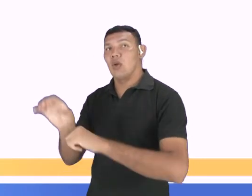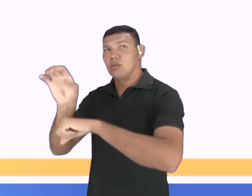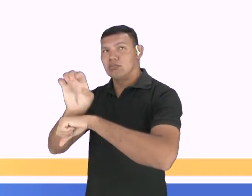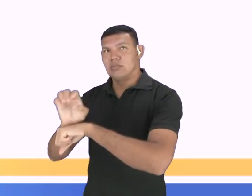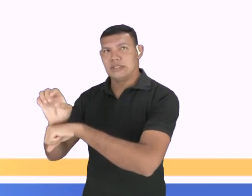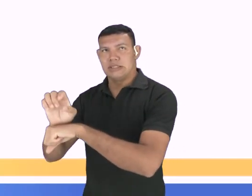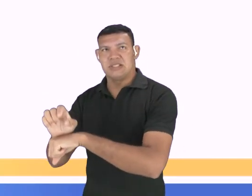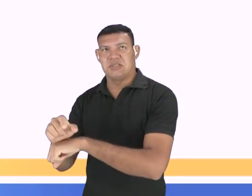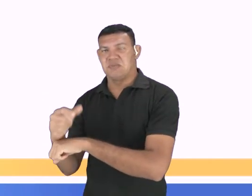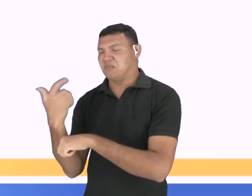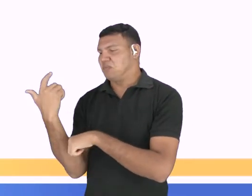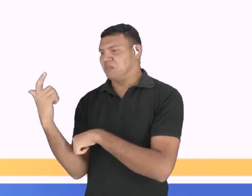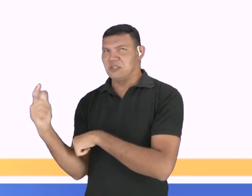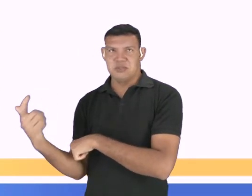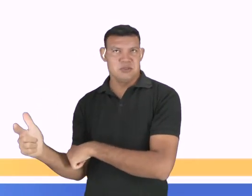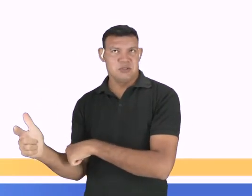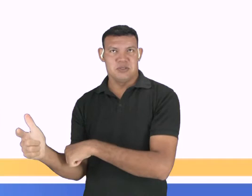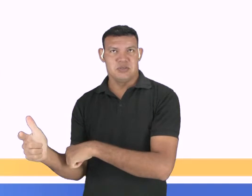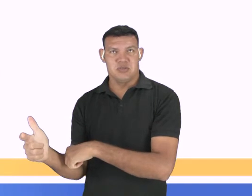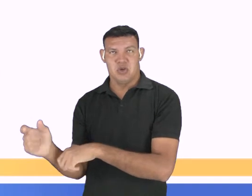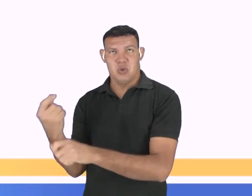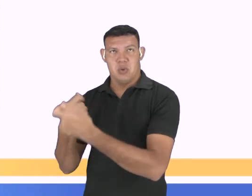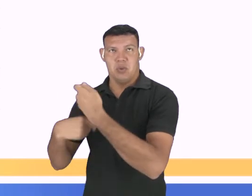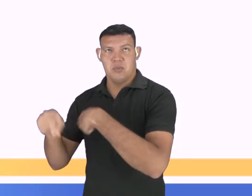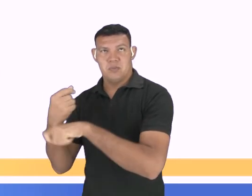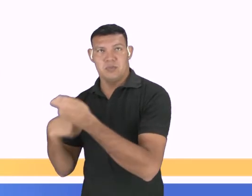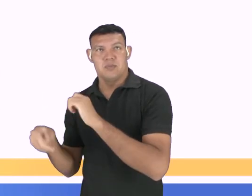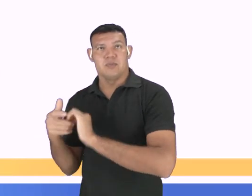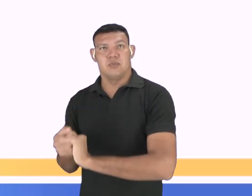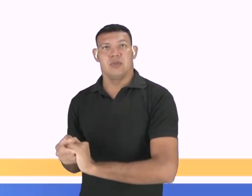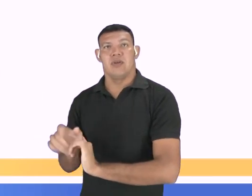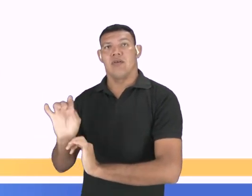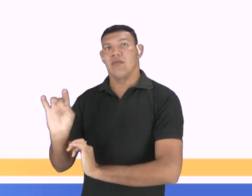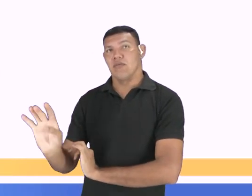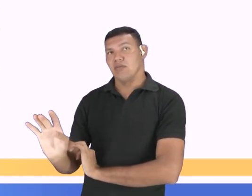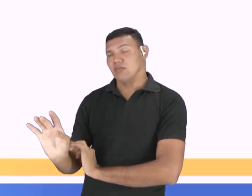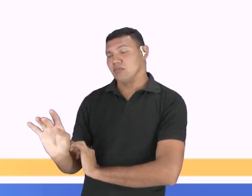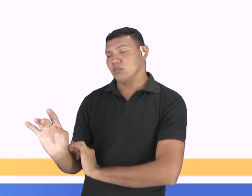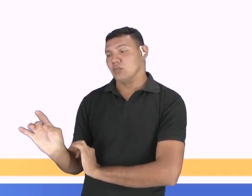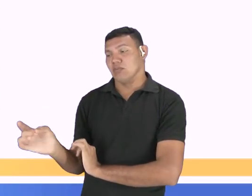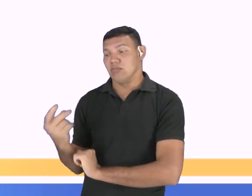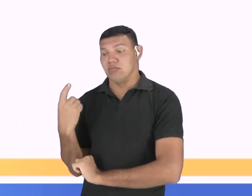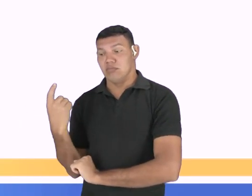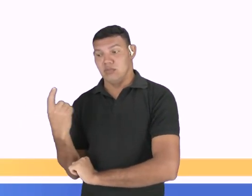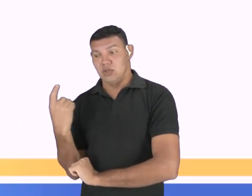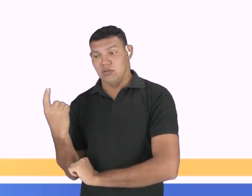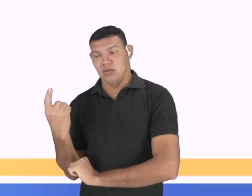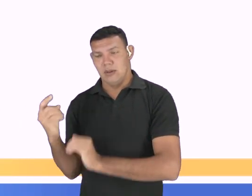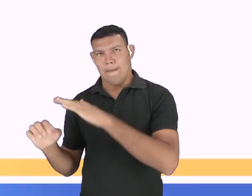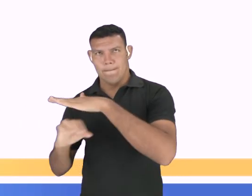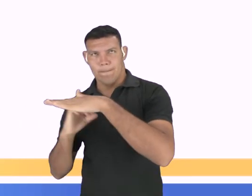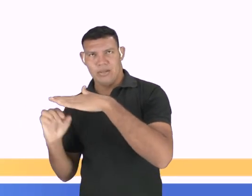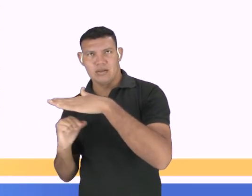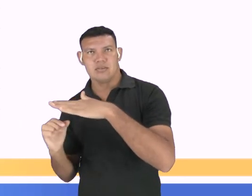Privatiza empresas estatais. No caso, no Brasil aconteceu muito isso, né? Muitas privatizações de empresas. reserva de